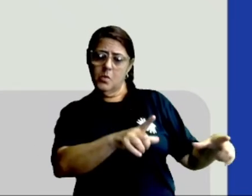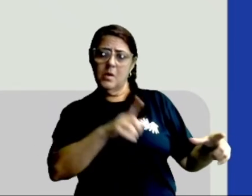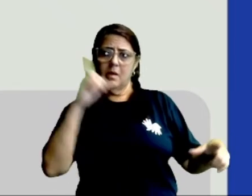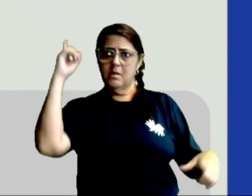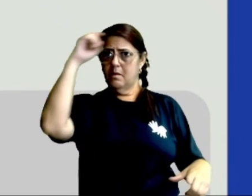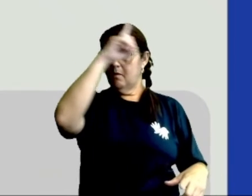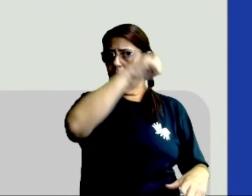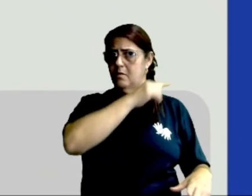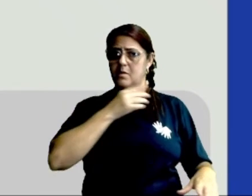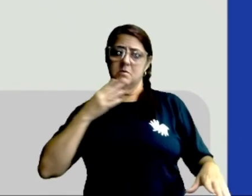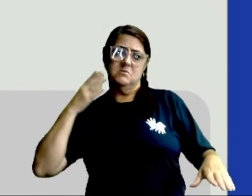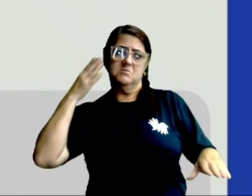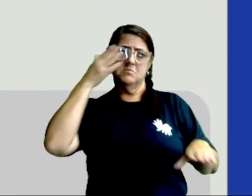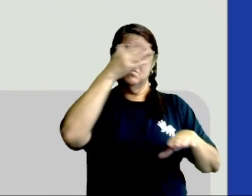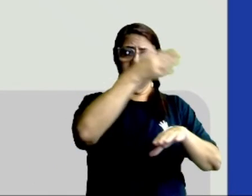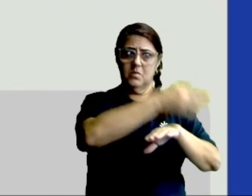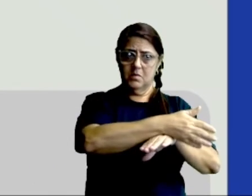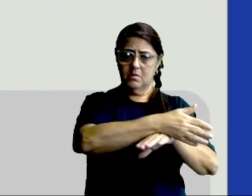dificuldades para